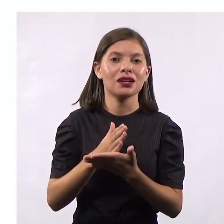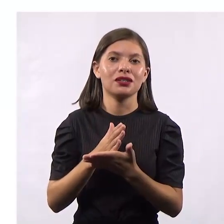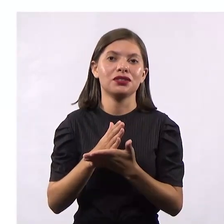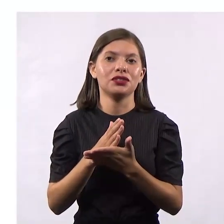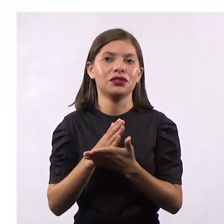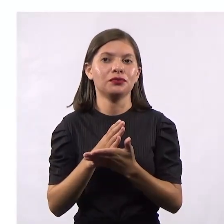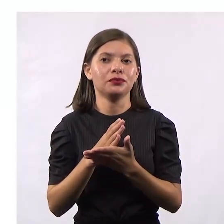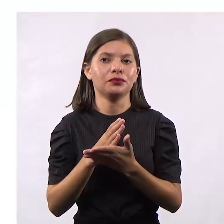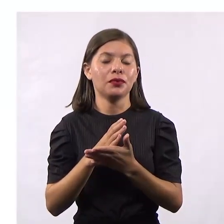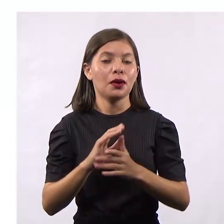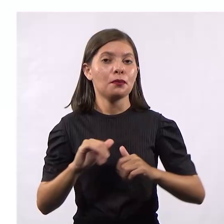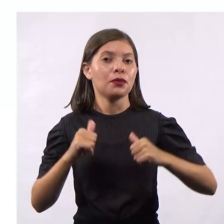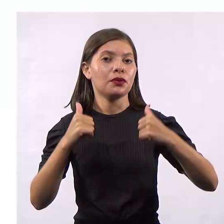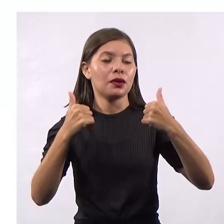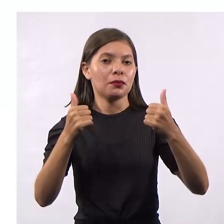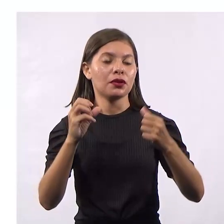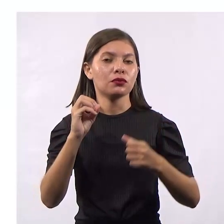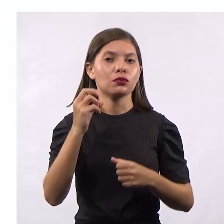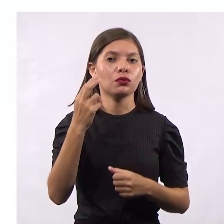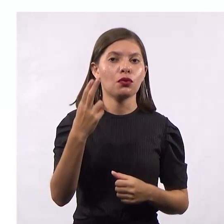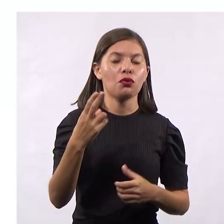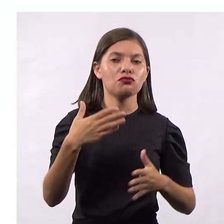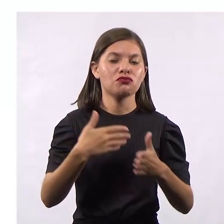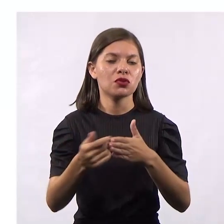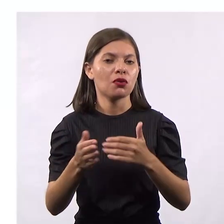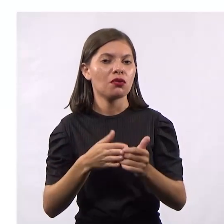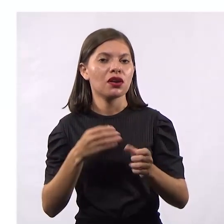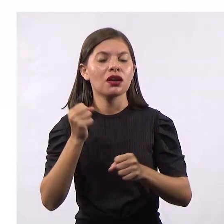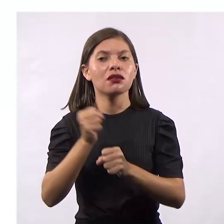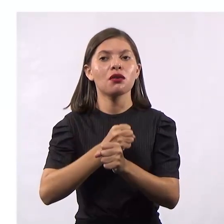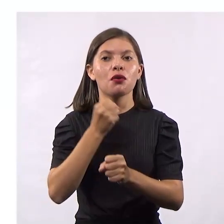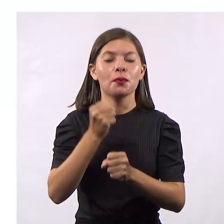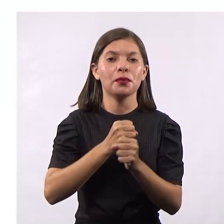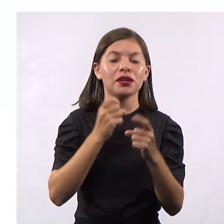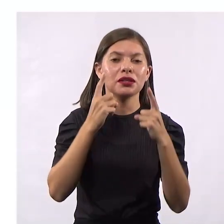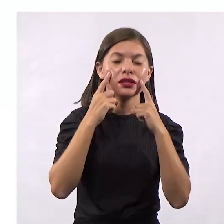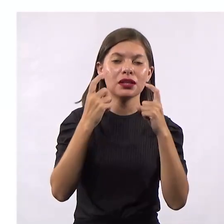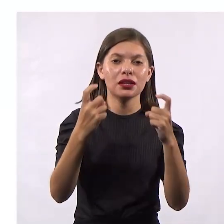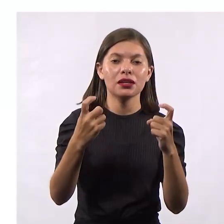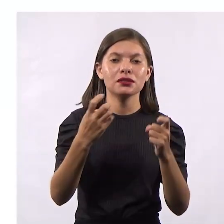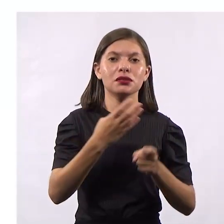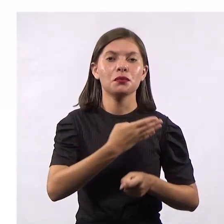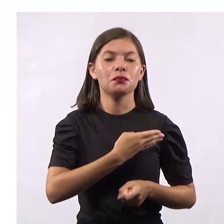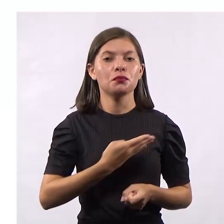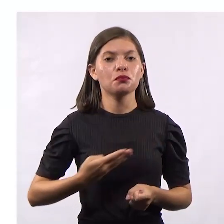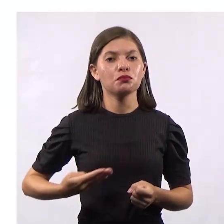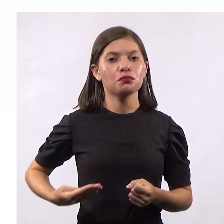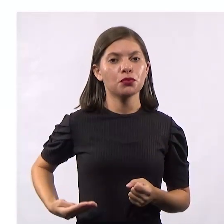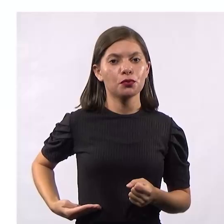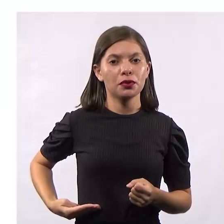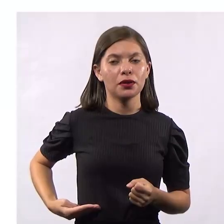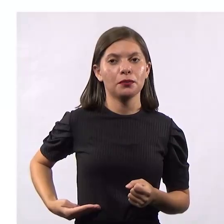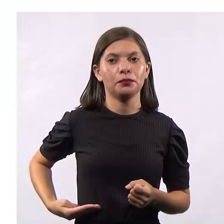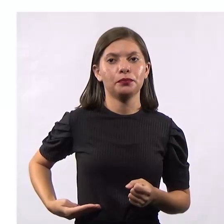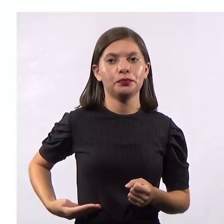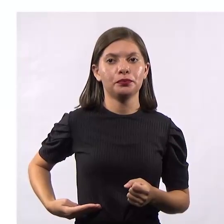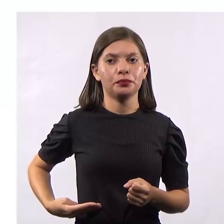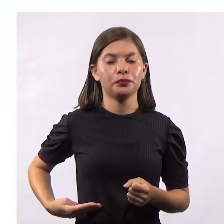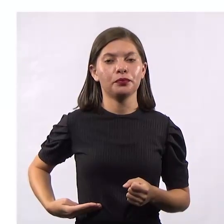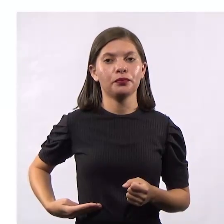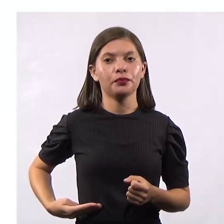ou reforma, ou ampliação, melhoramento, ou qualquer obra de interesse público delegado pelo